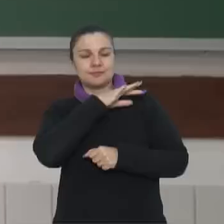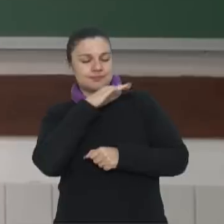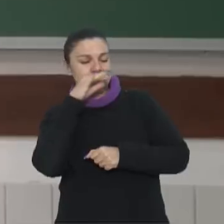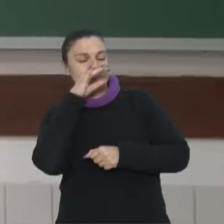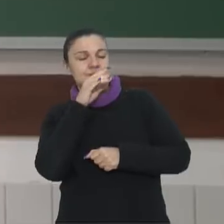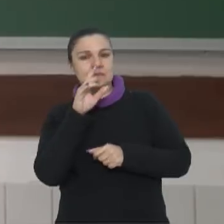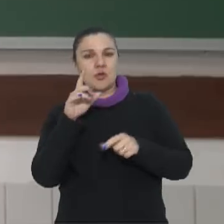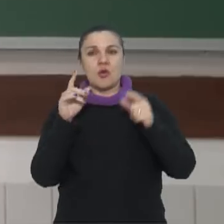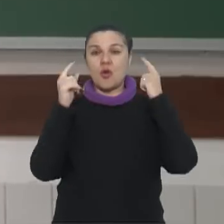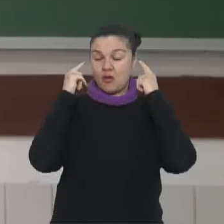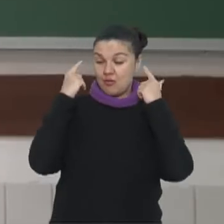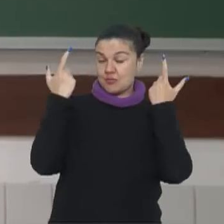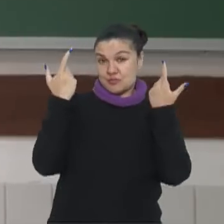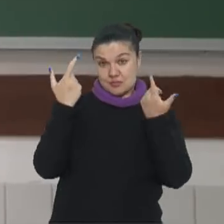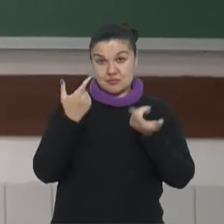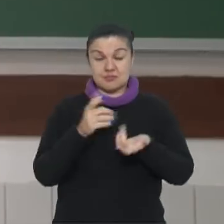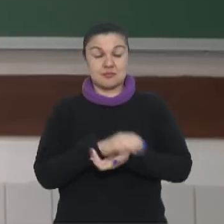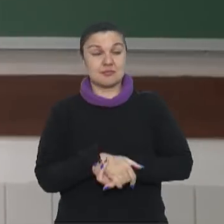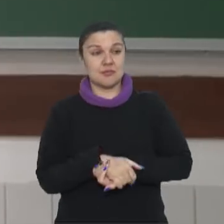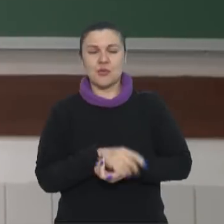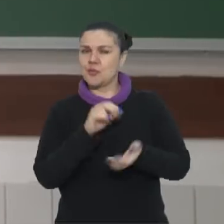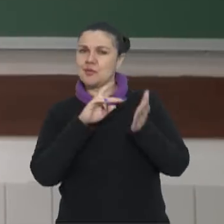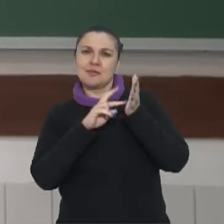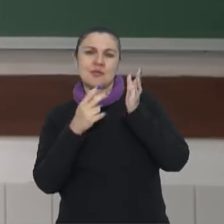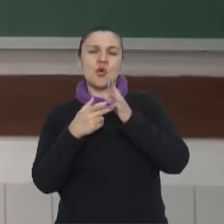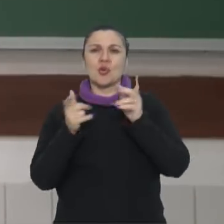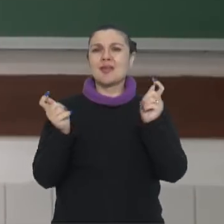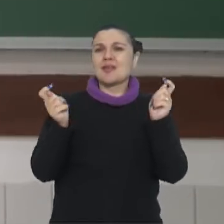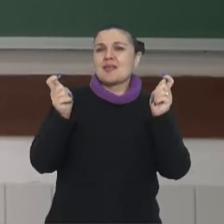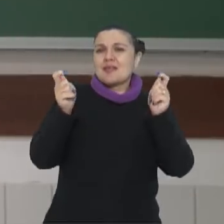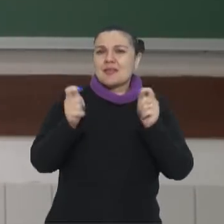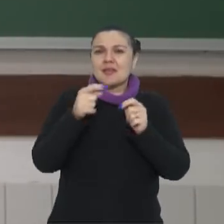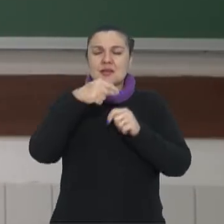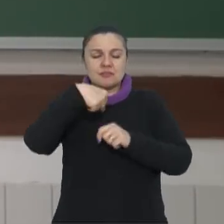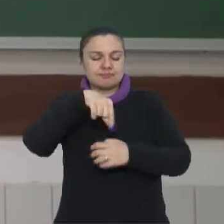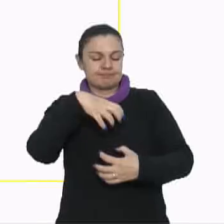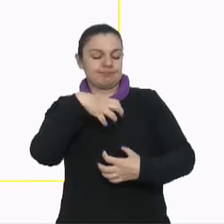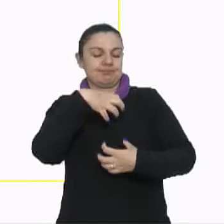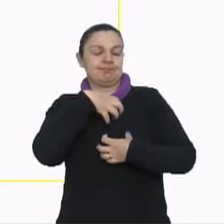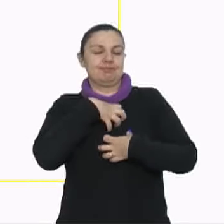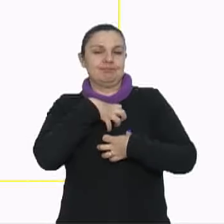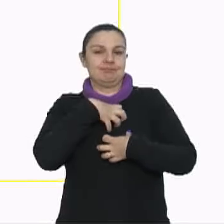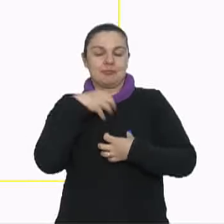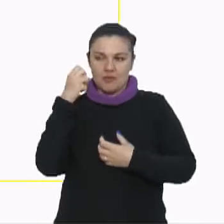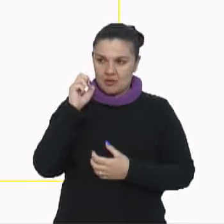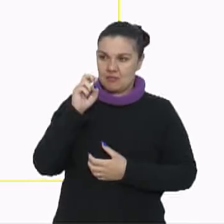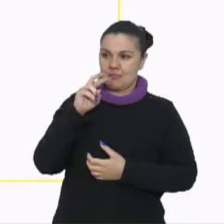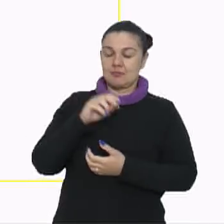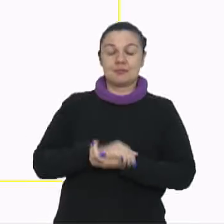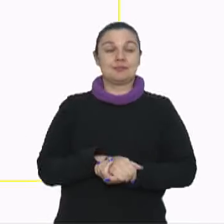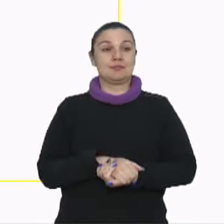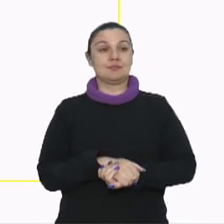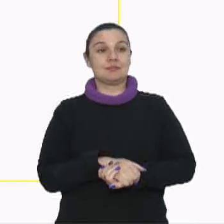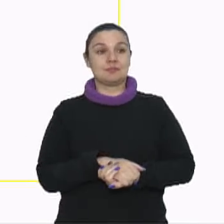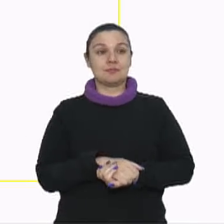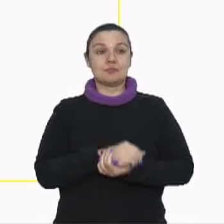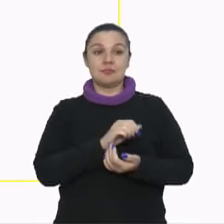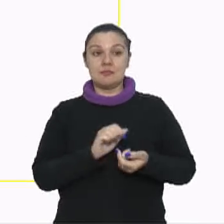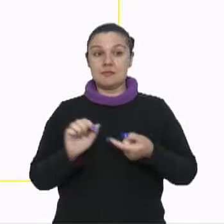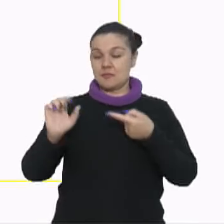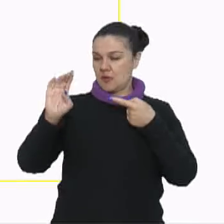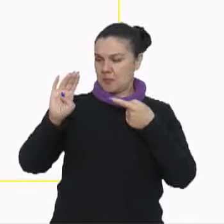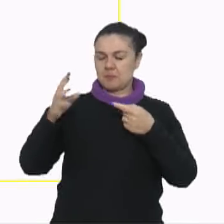olfato, no tato também nesse sentido aí. O que a gente poderia, o que a gente sente? Quais são as sensações que me vêm?